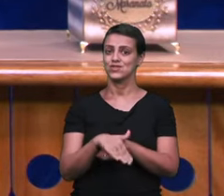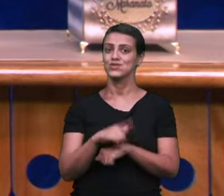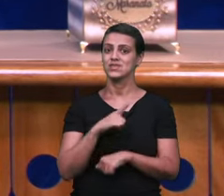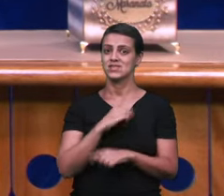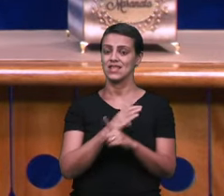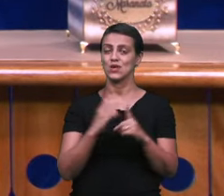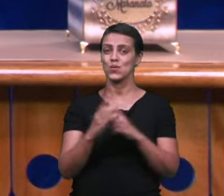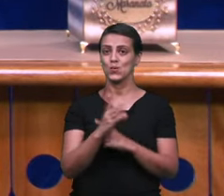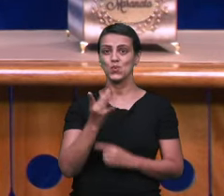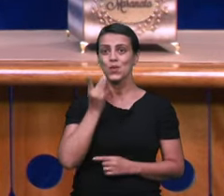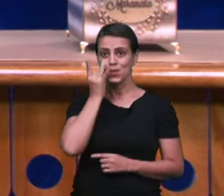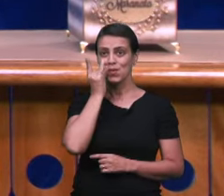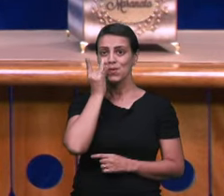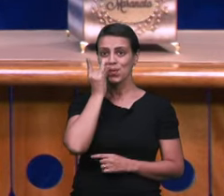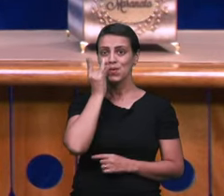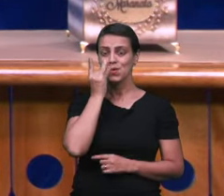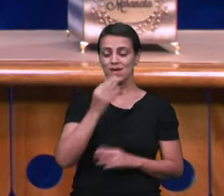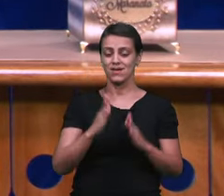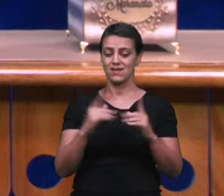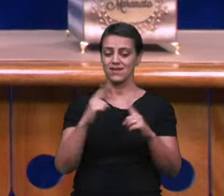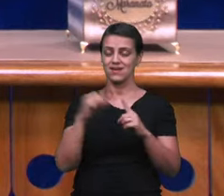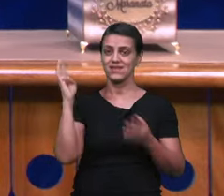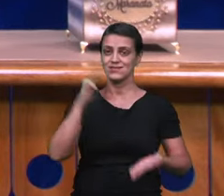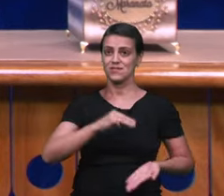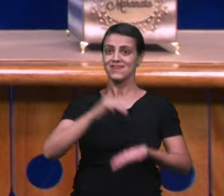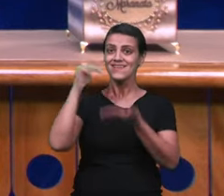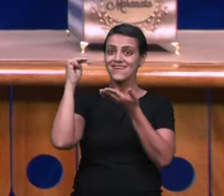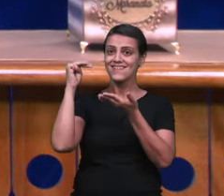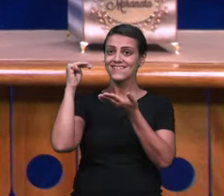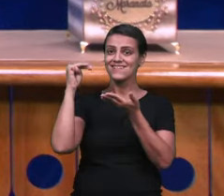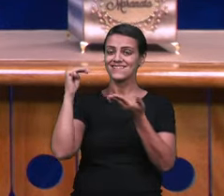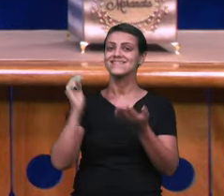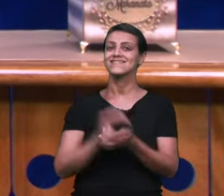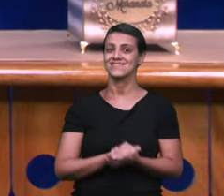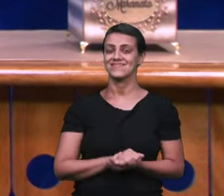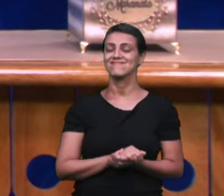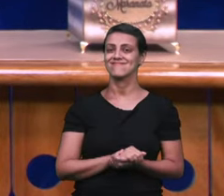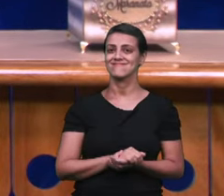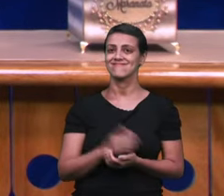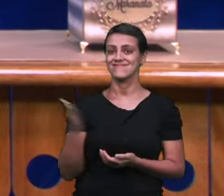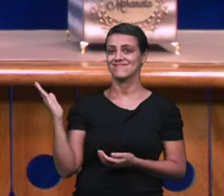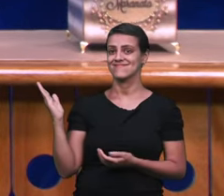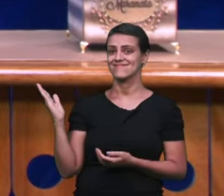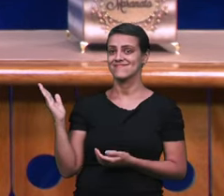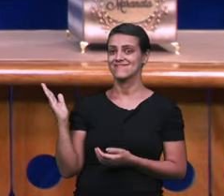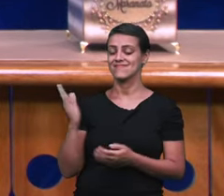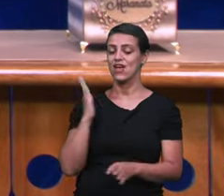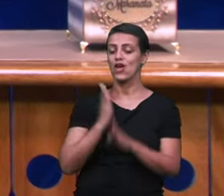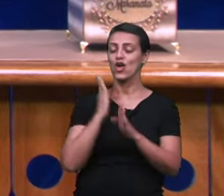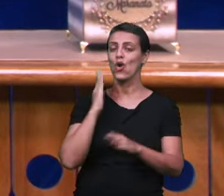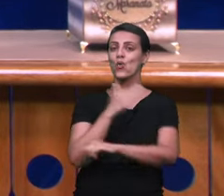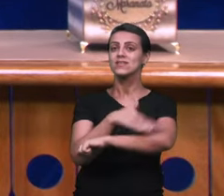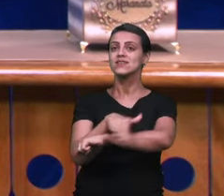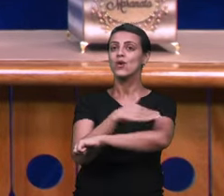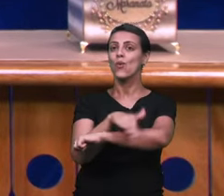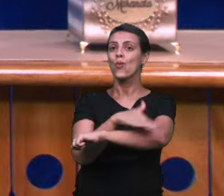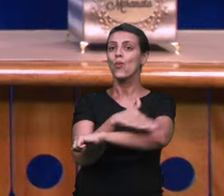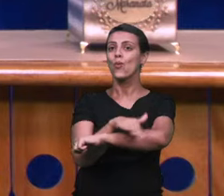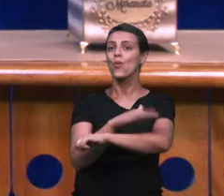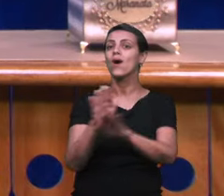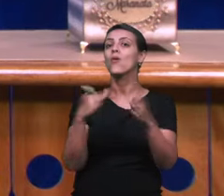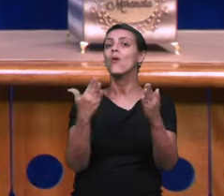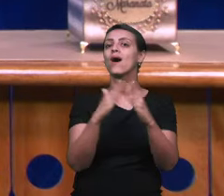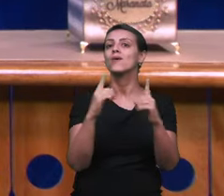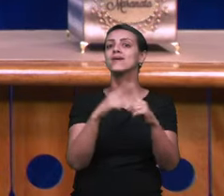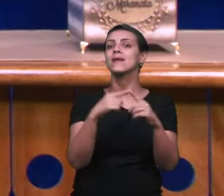templos da Igreja Cristã Maranata. É muito simples encontrar, é só acessar esse link aqui embaixo e você vai ver qual é a Igreja Maranata mais perto